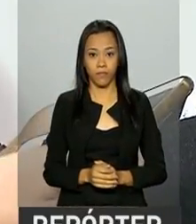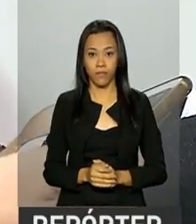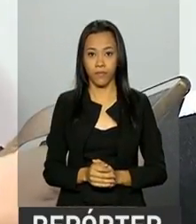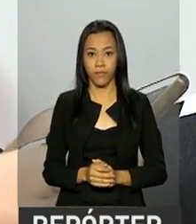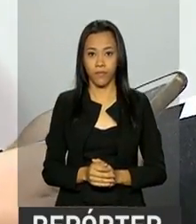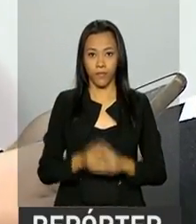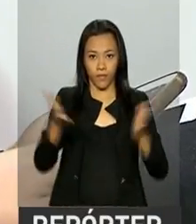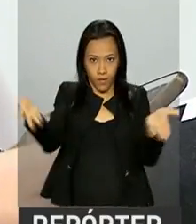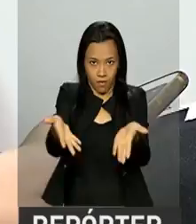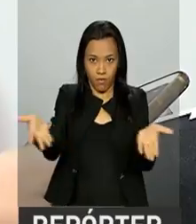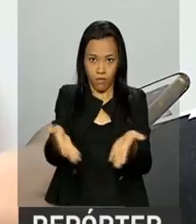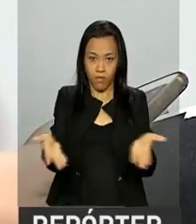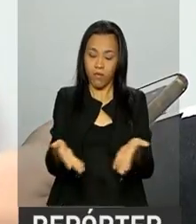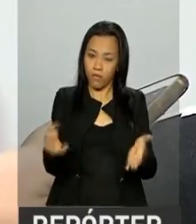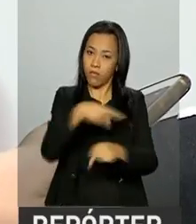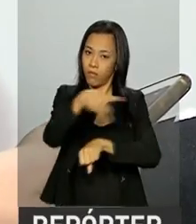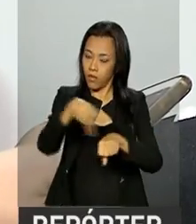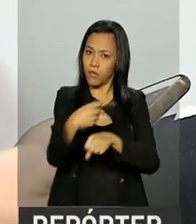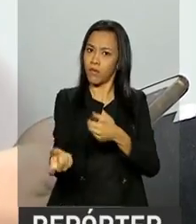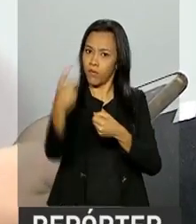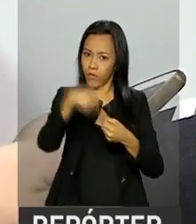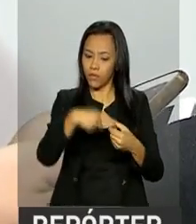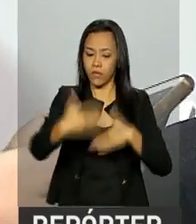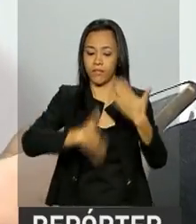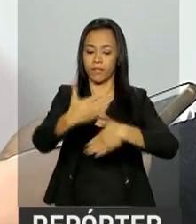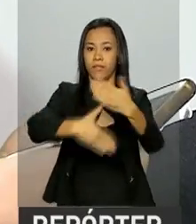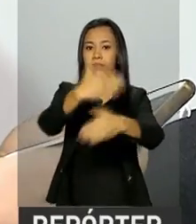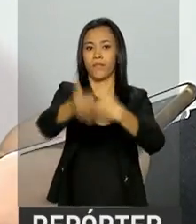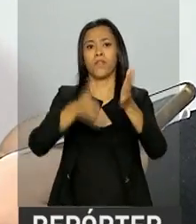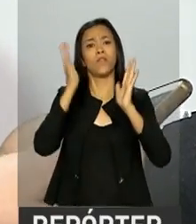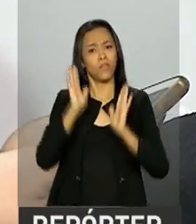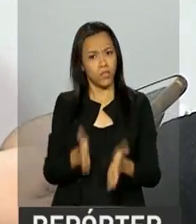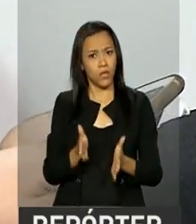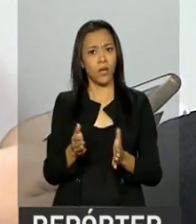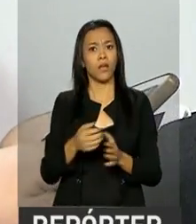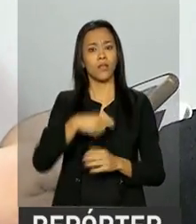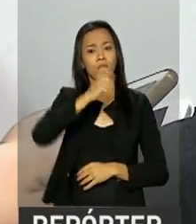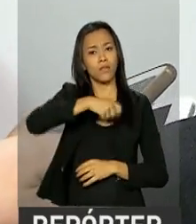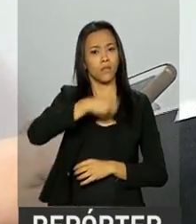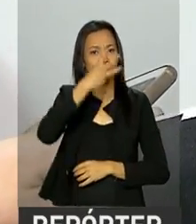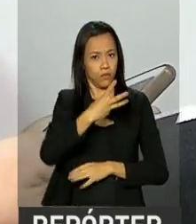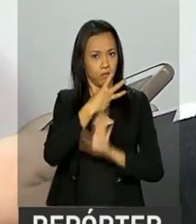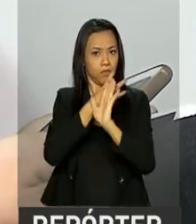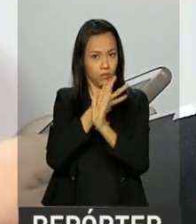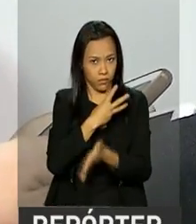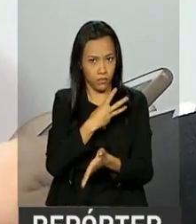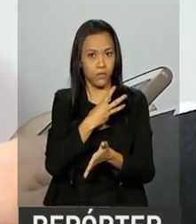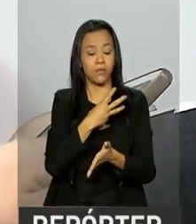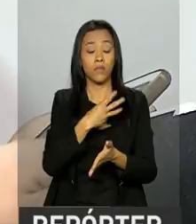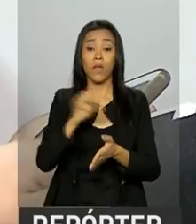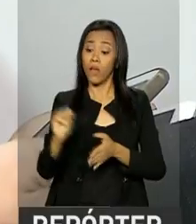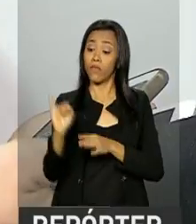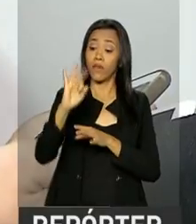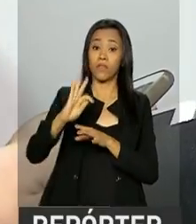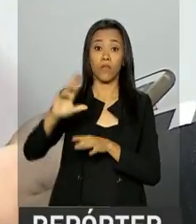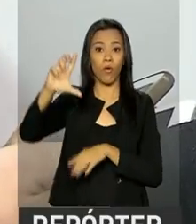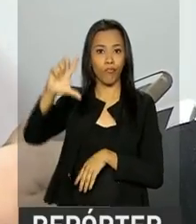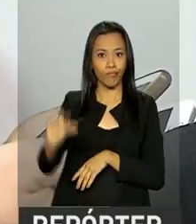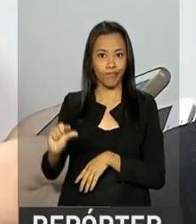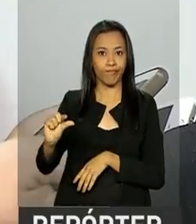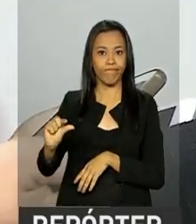agora o país já está voltando a crescer o país a crescer no primeiro trimestre a inflação já caiu